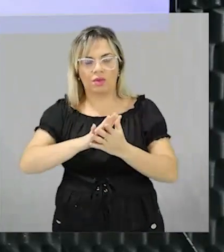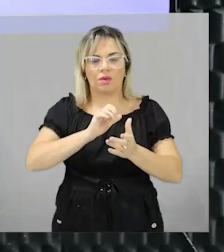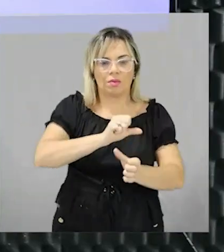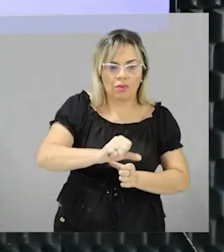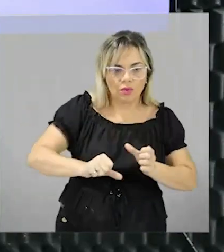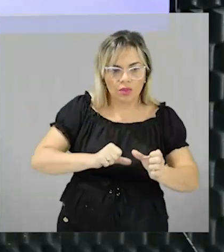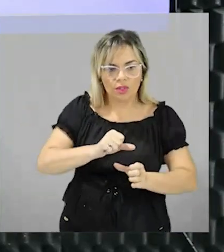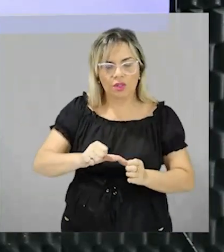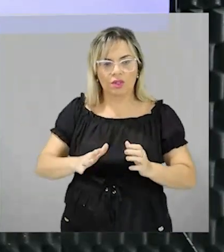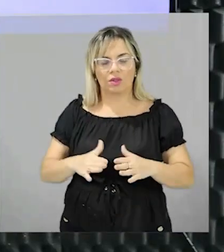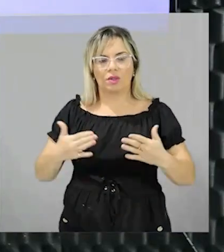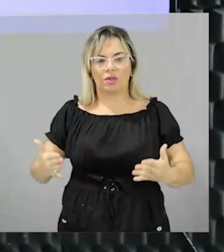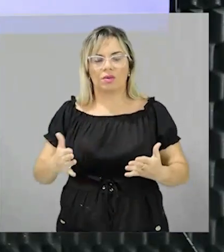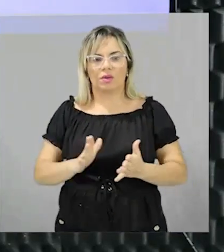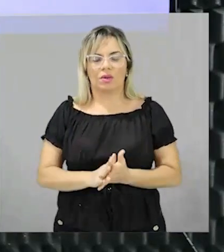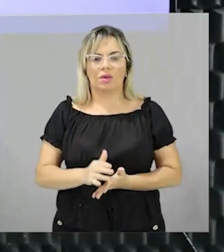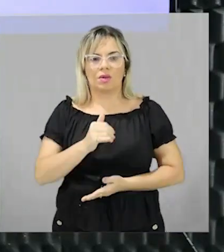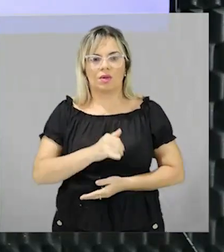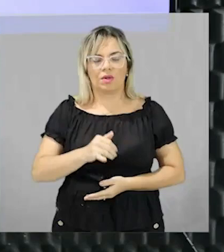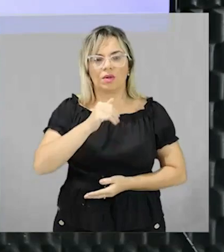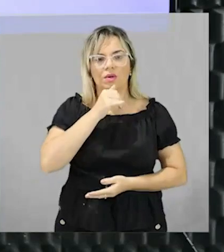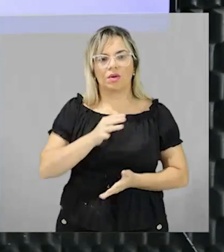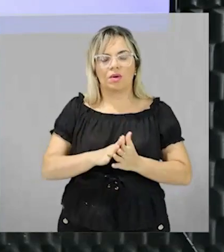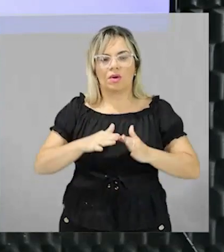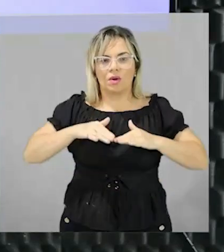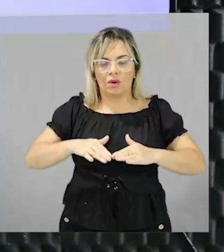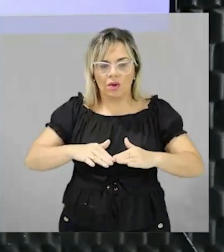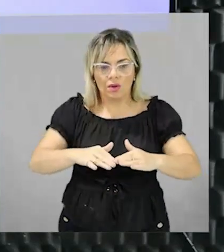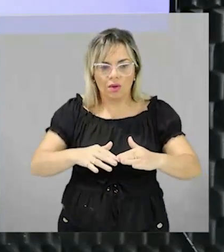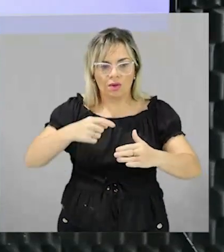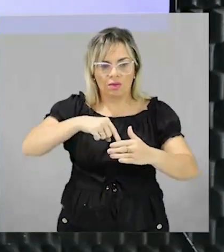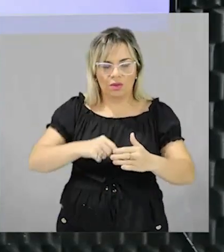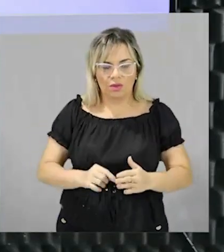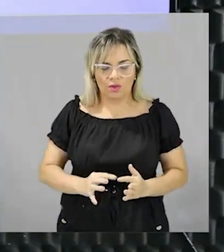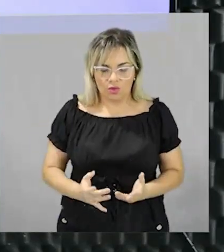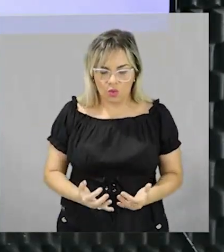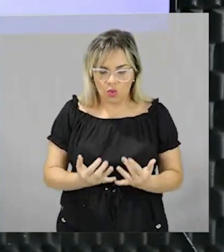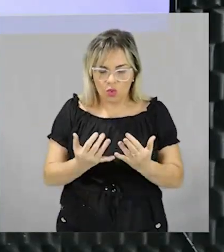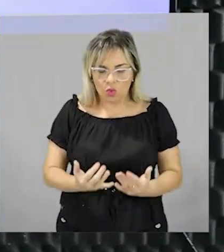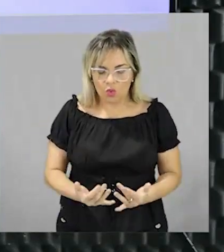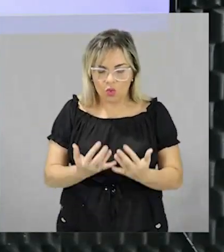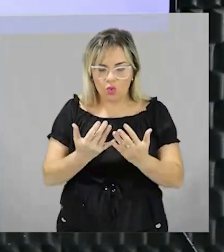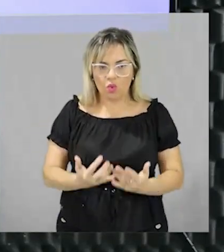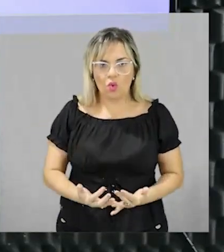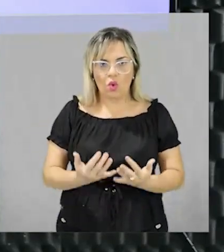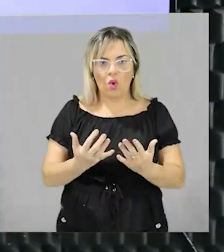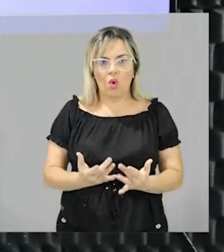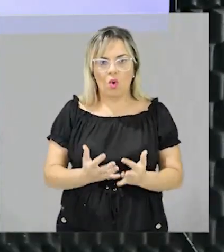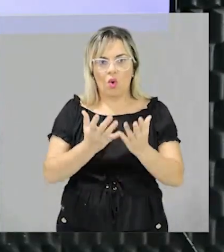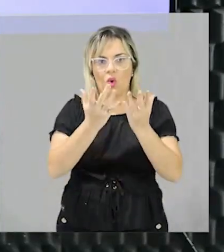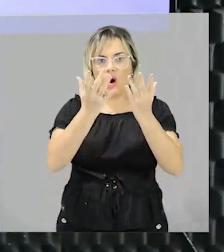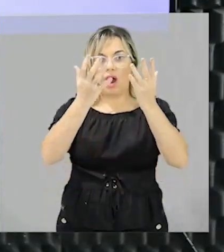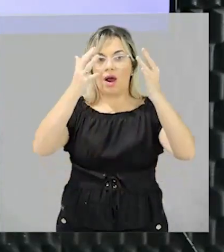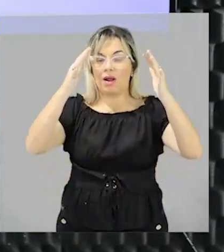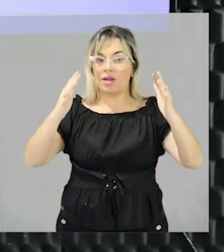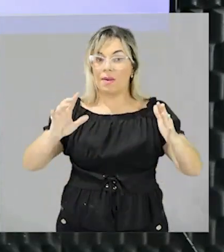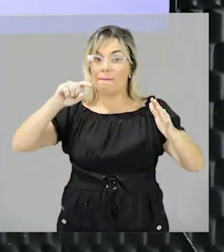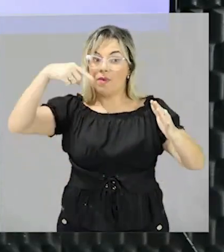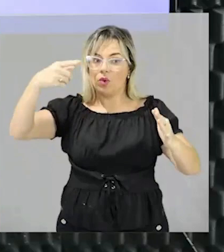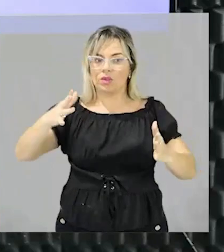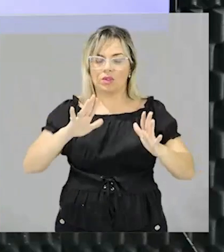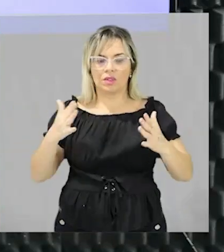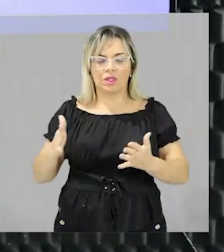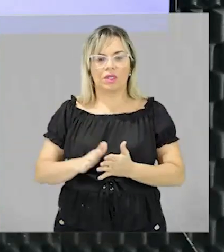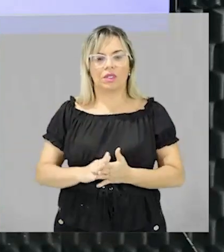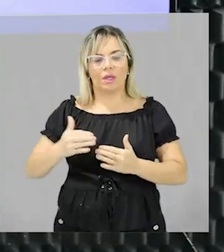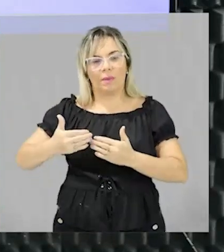nosso planeta, tá? Como, por exemplo, o tectonismo, as erupções vulcânicas, vêm do interior para a superfície. E do outro lado, tu tem